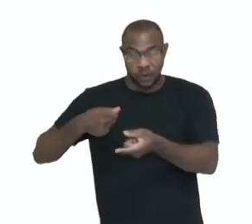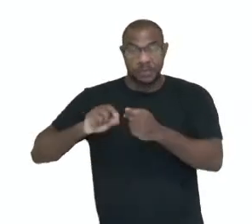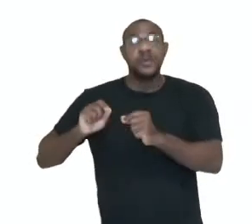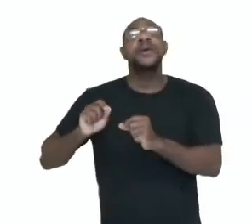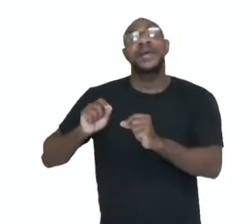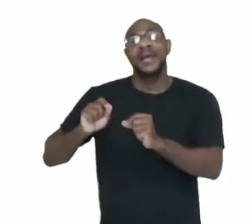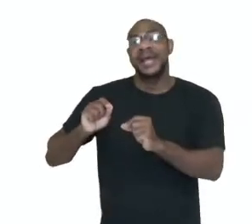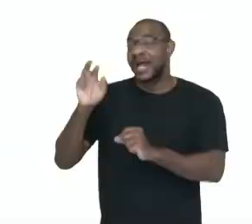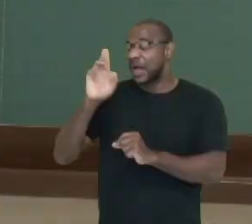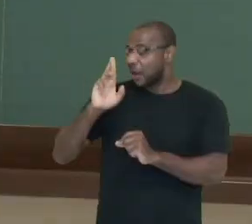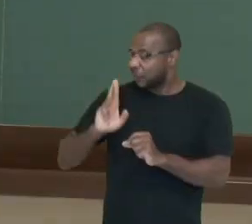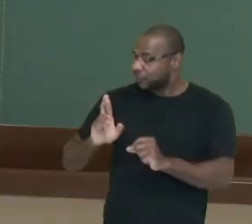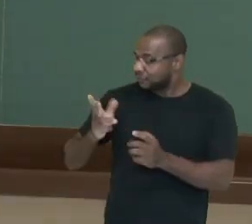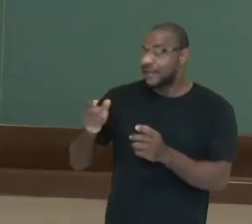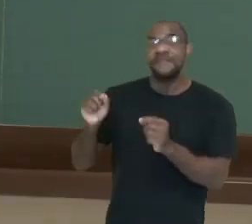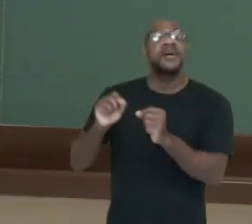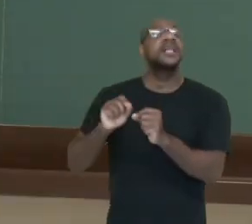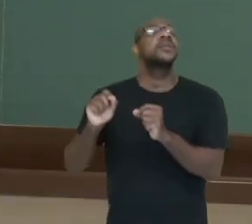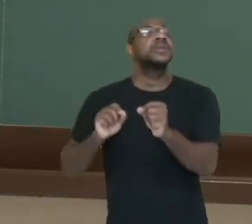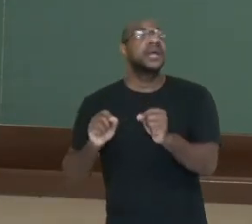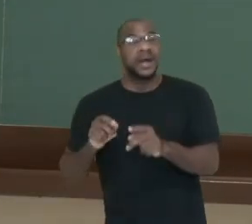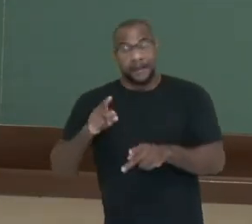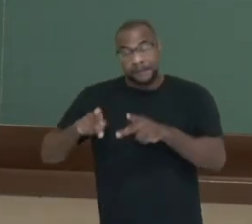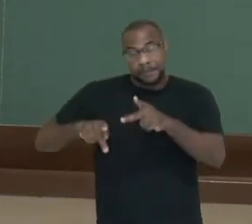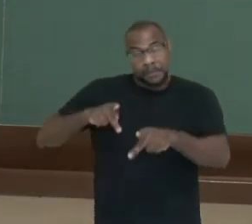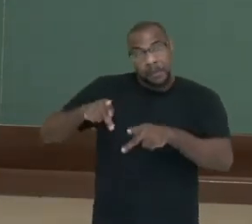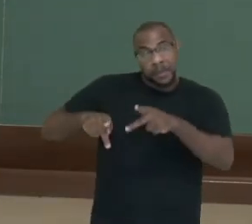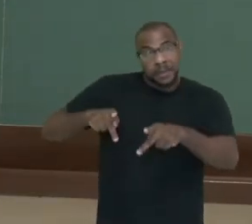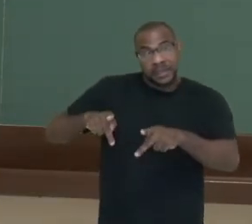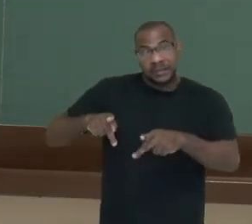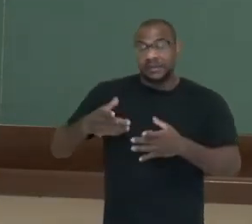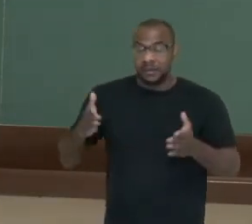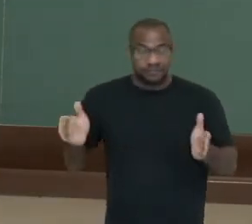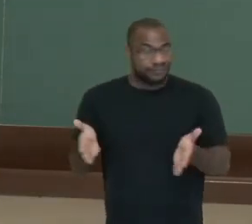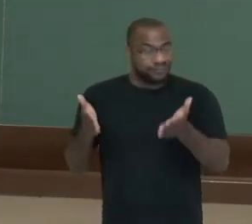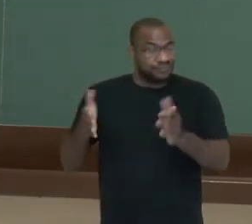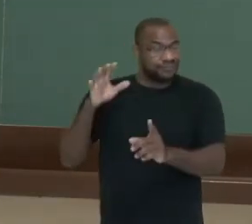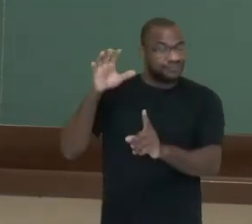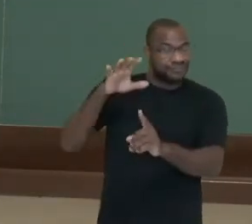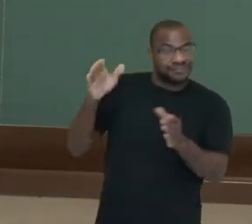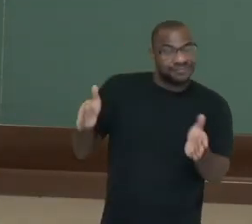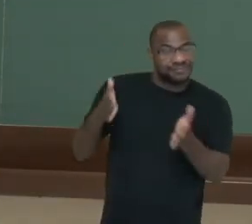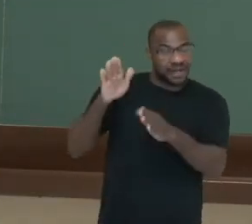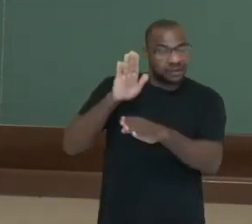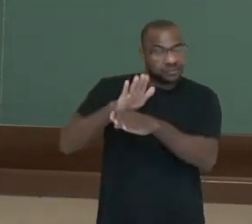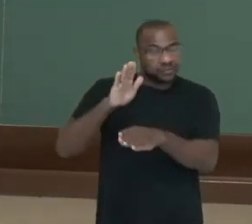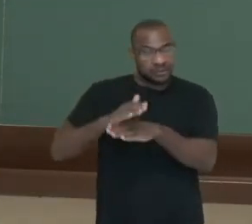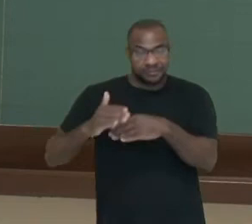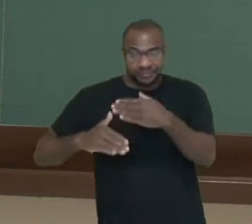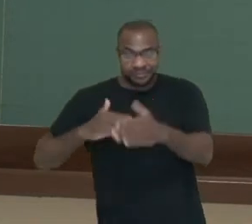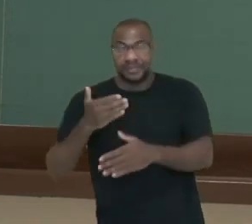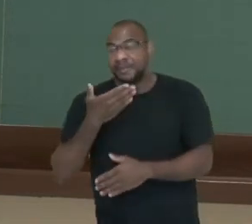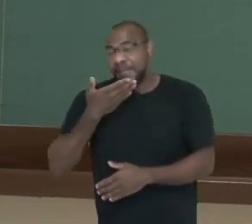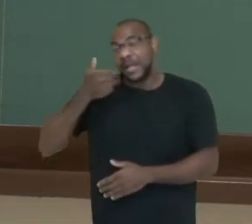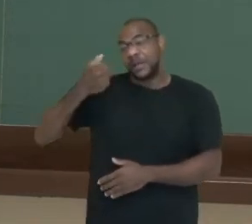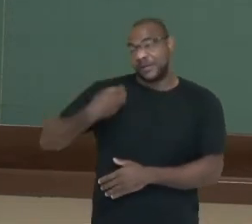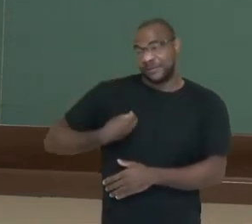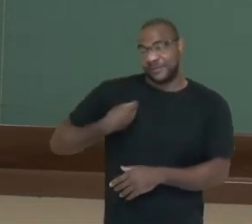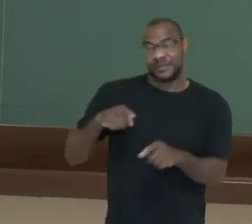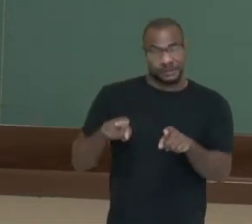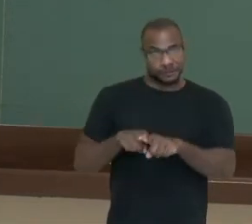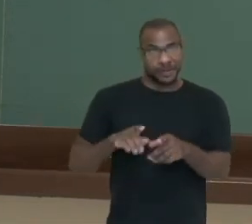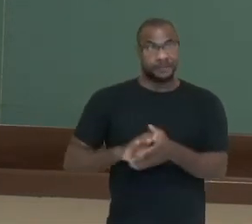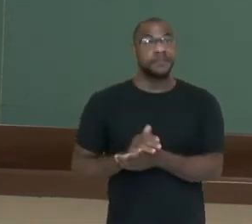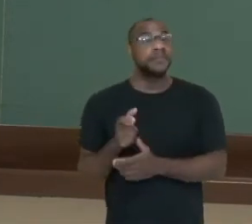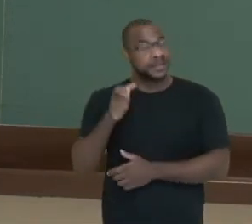que, obviamente, a população ficasse muito empolgada e tivesse rendimentos cada vez melhores. O mais